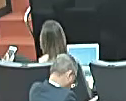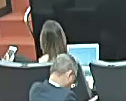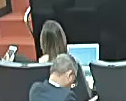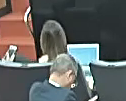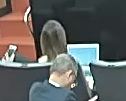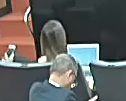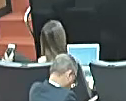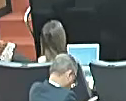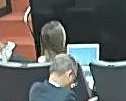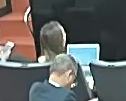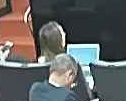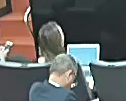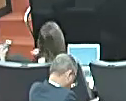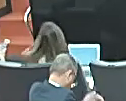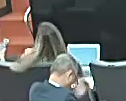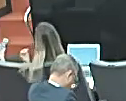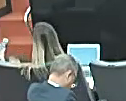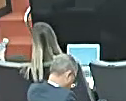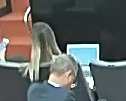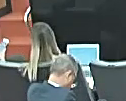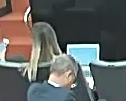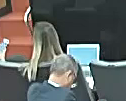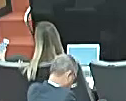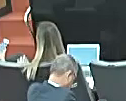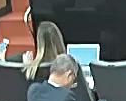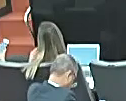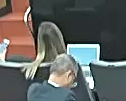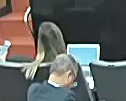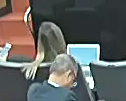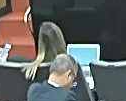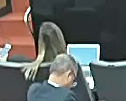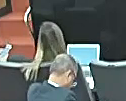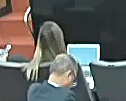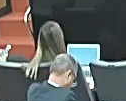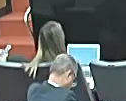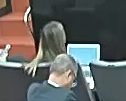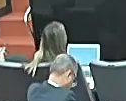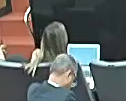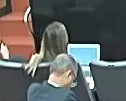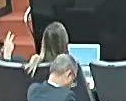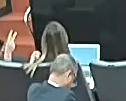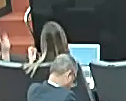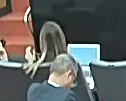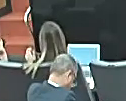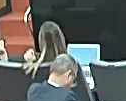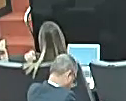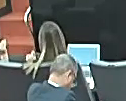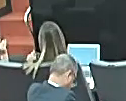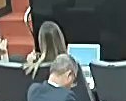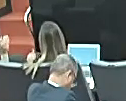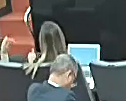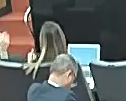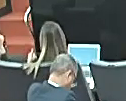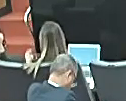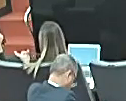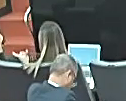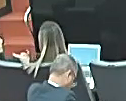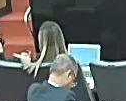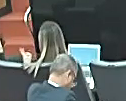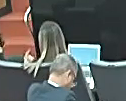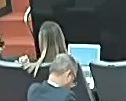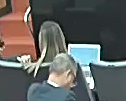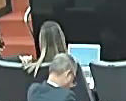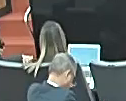documento uma lei final de acordo com anseio da categoria muito obrigado a todos os representantes ao sindicato associação